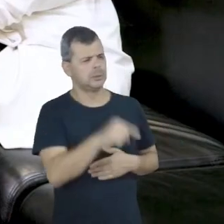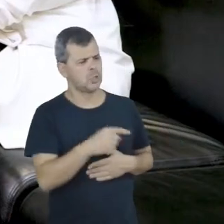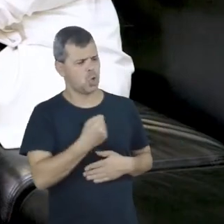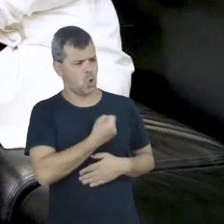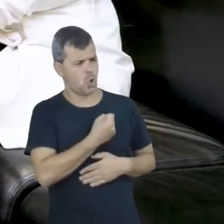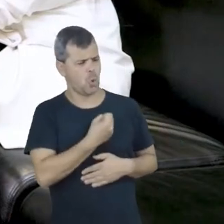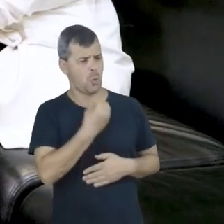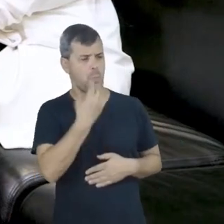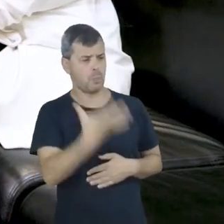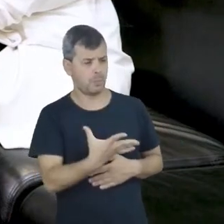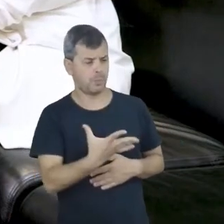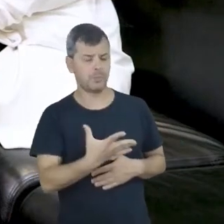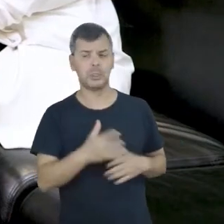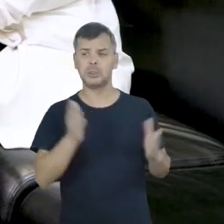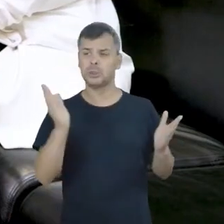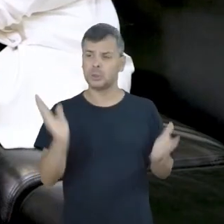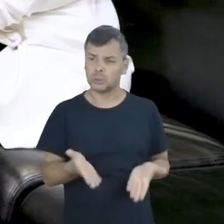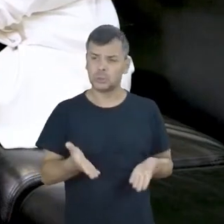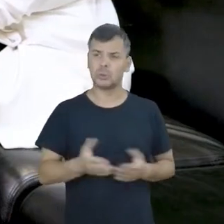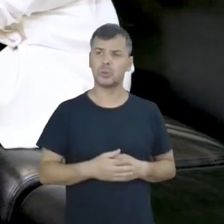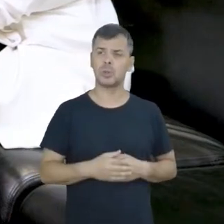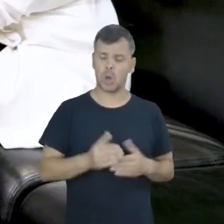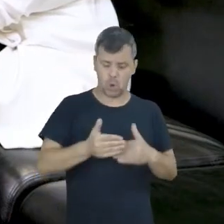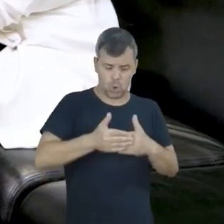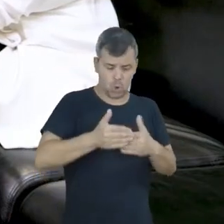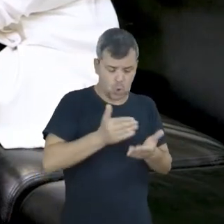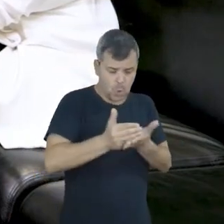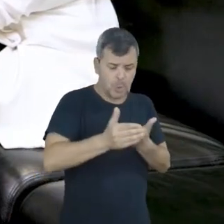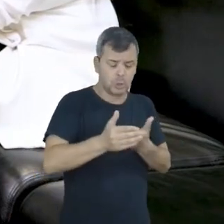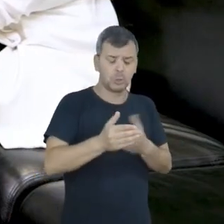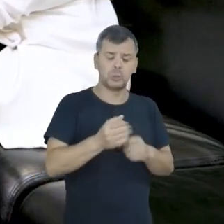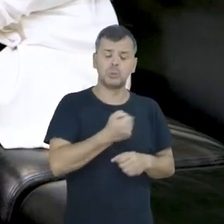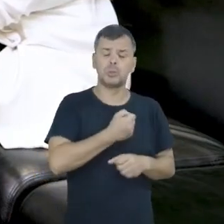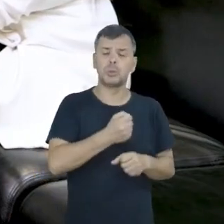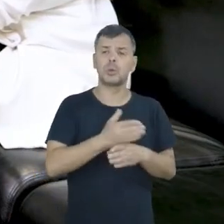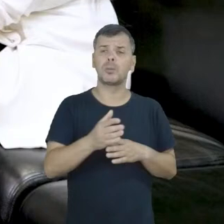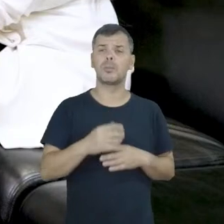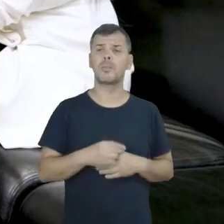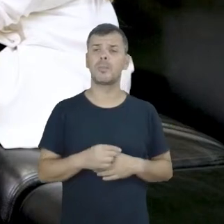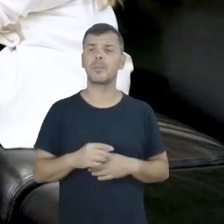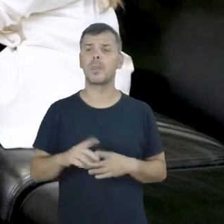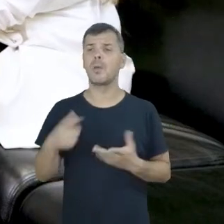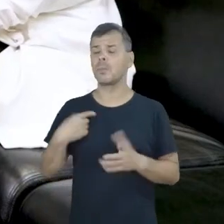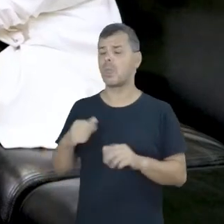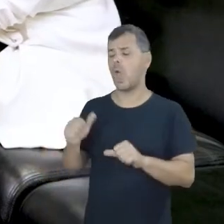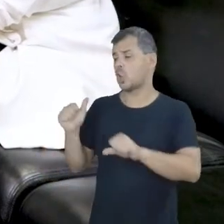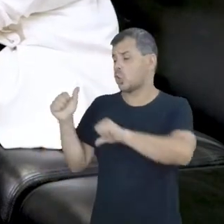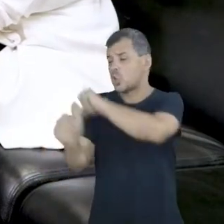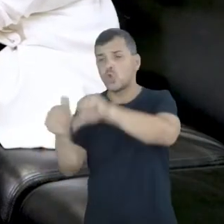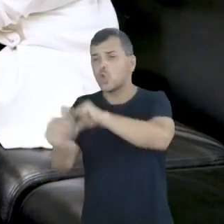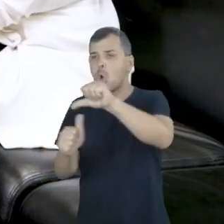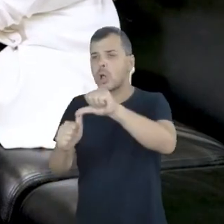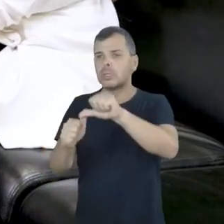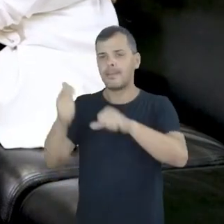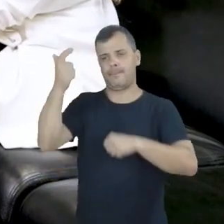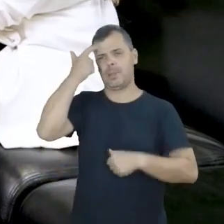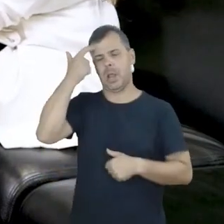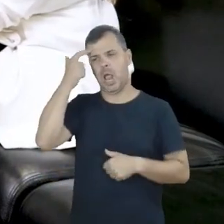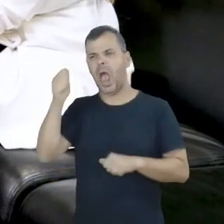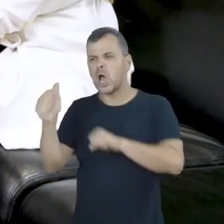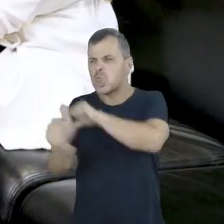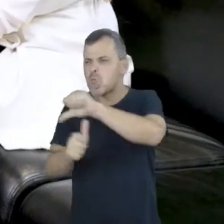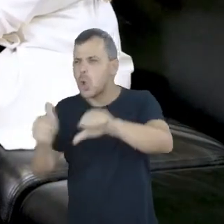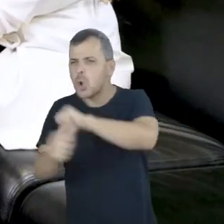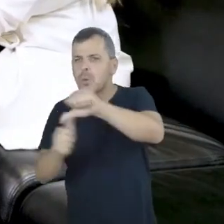números positivos já desde o início do governo Lula? Eu atribuo uma mudança de chave. O presidente Lula mudou